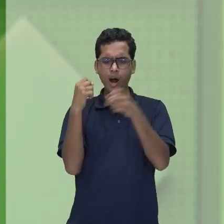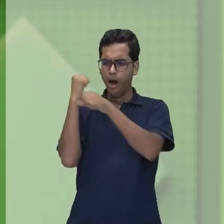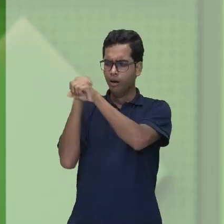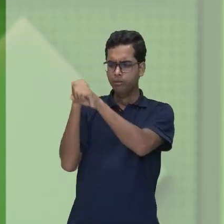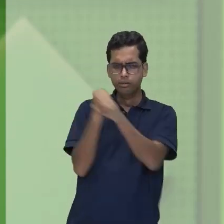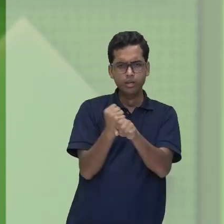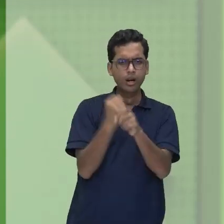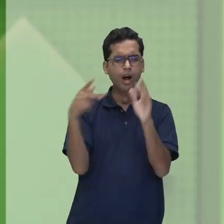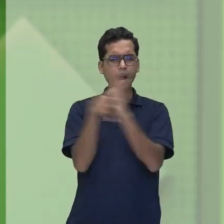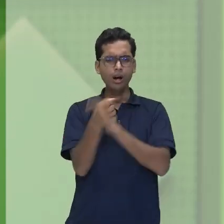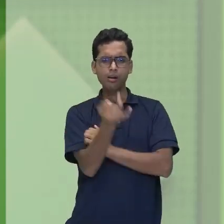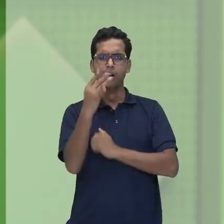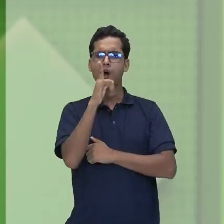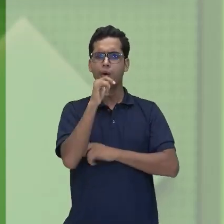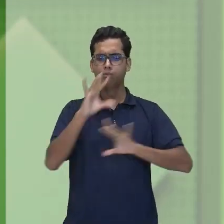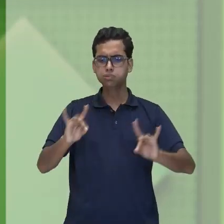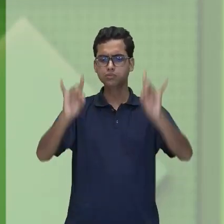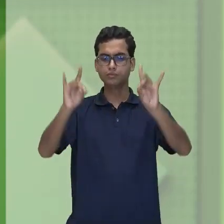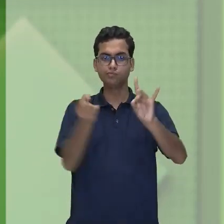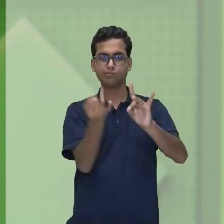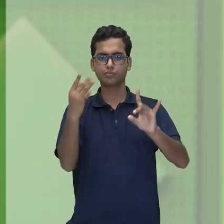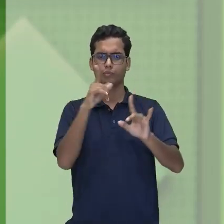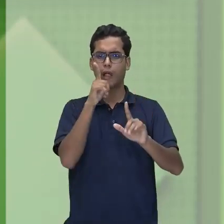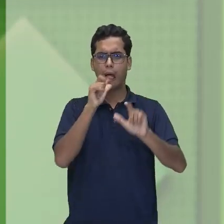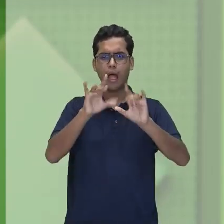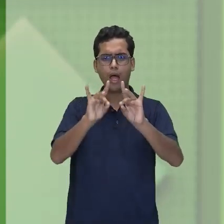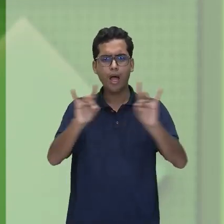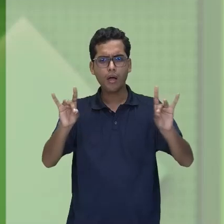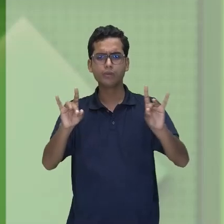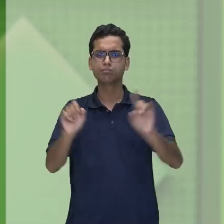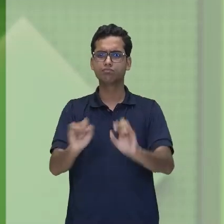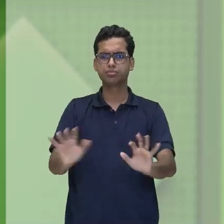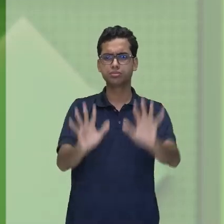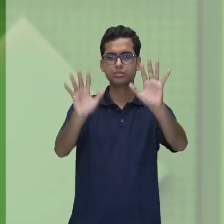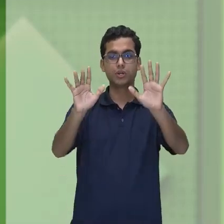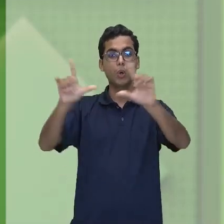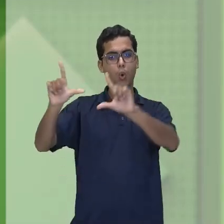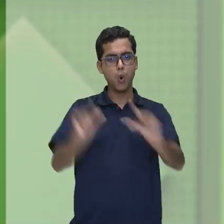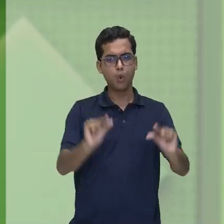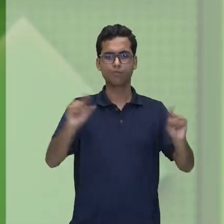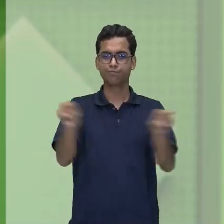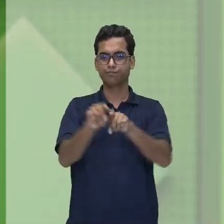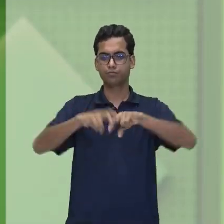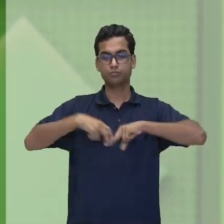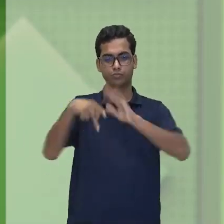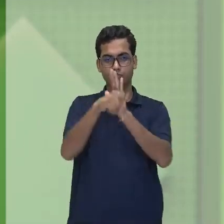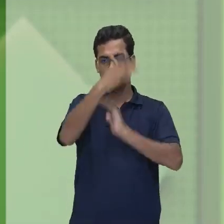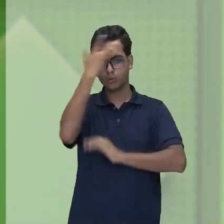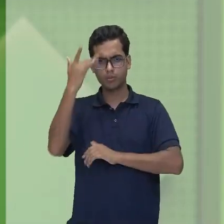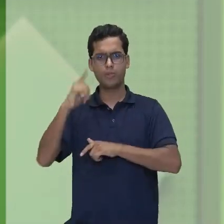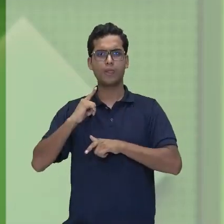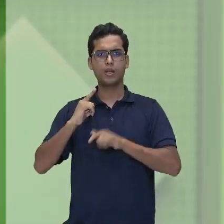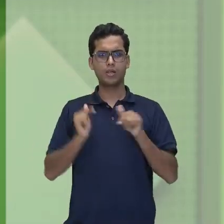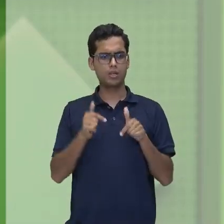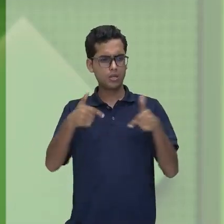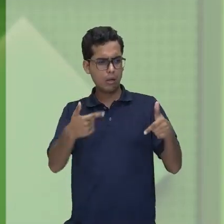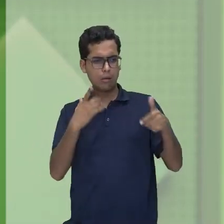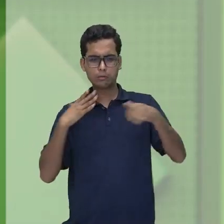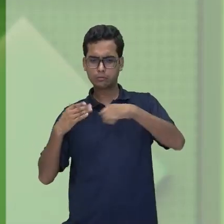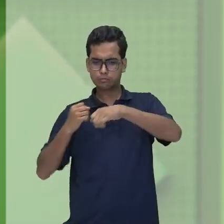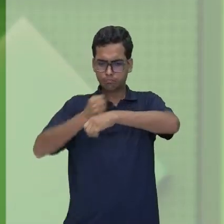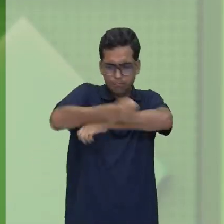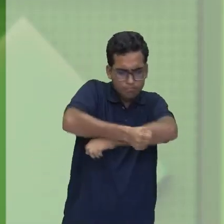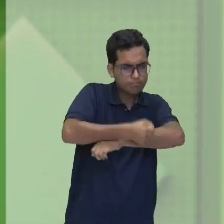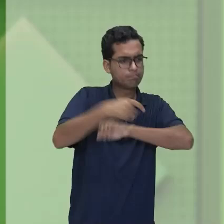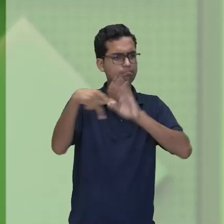essa umidade ela está cada vez menor, porque as pessoas têm devastado mais a floresta, né? E também isso vai